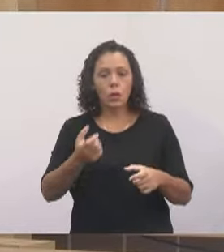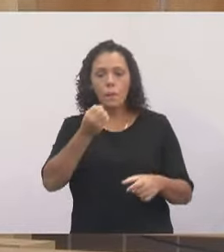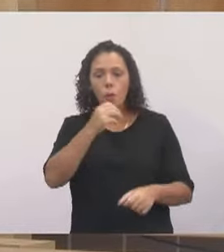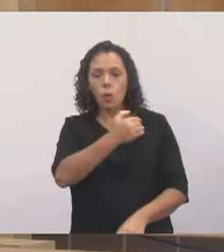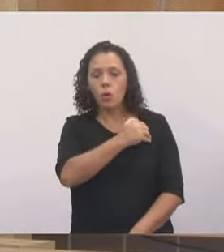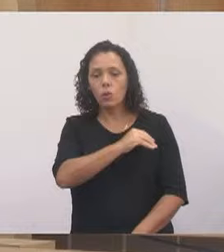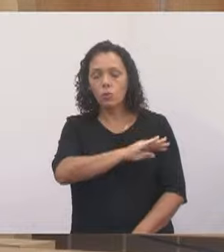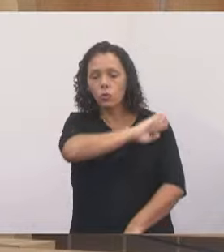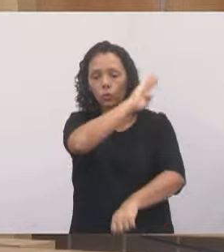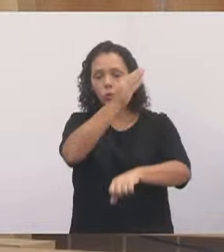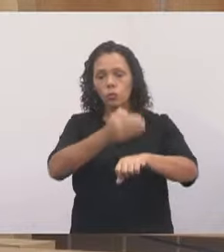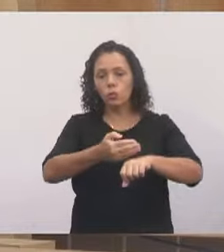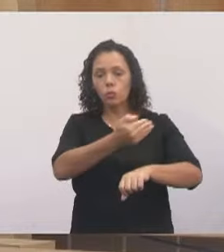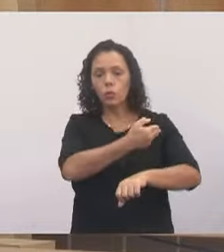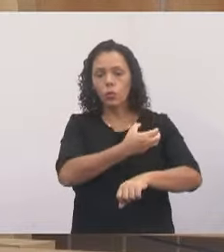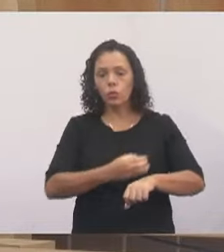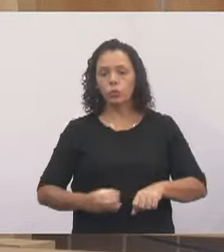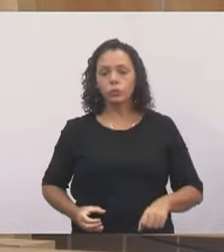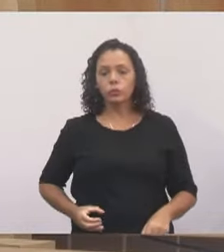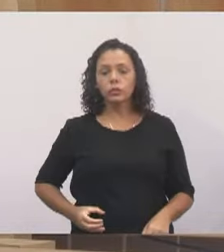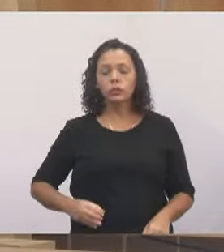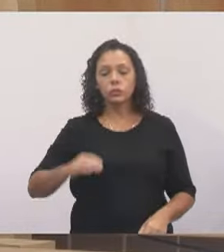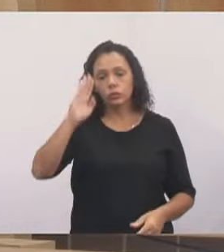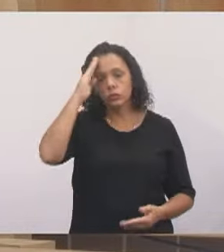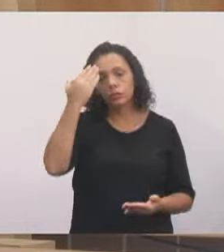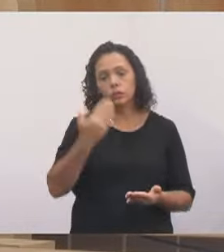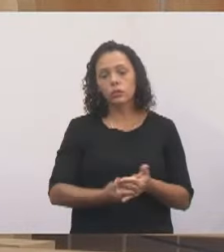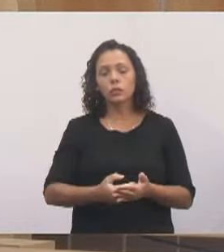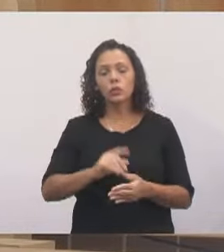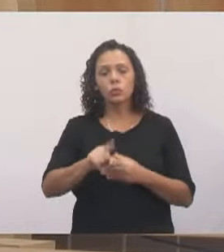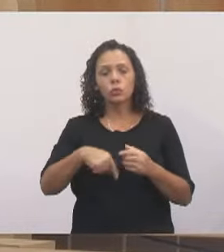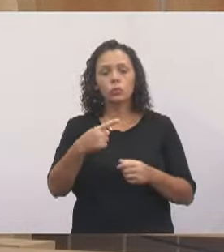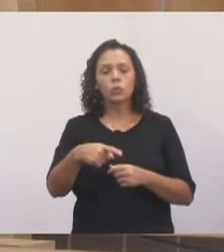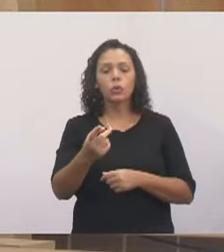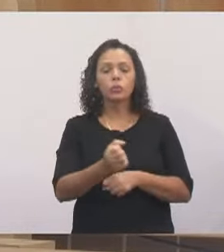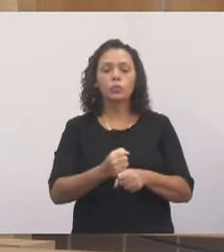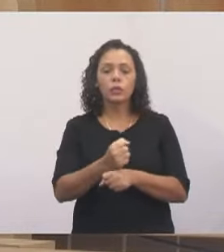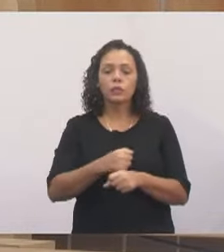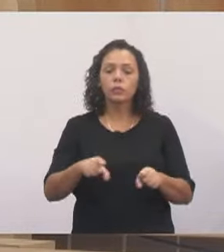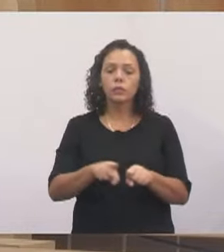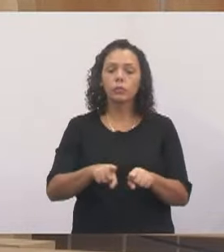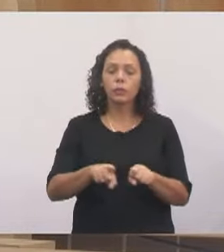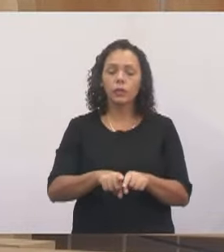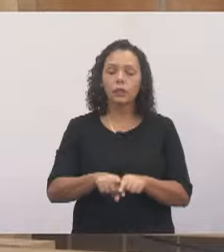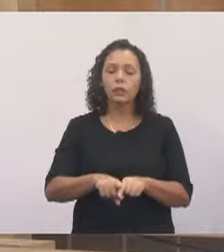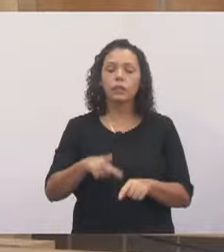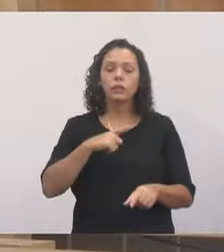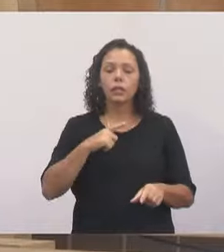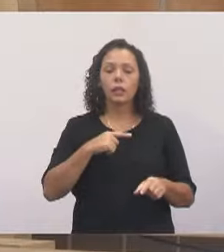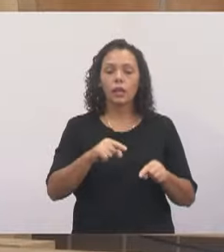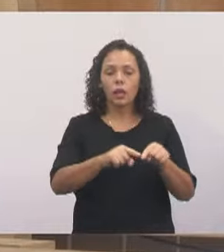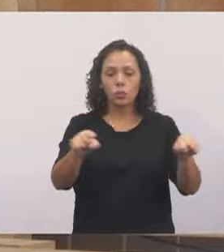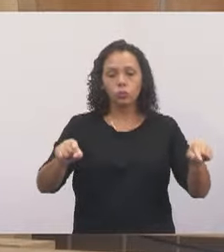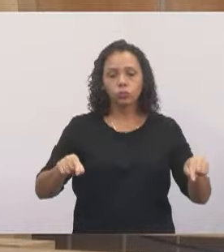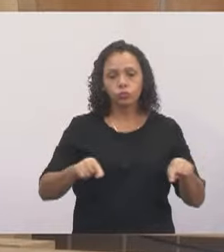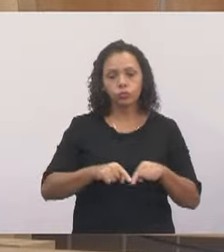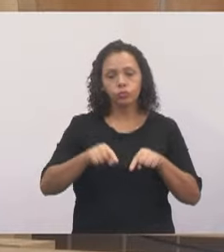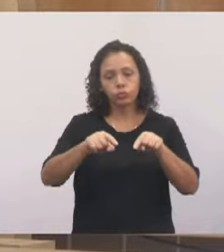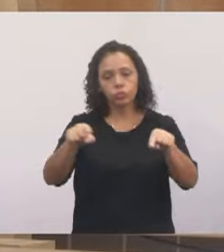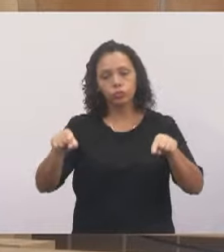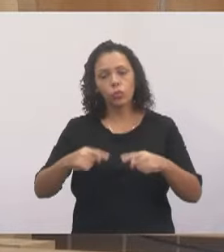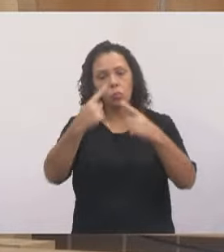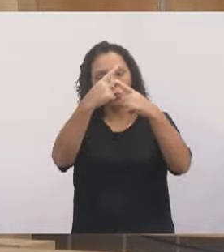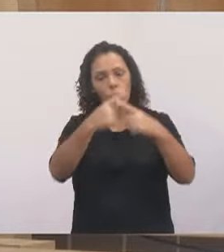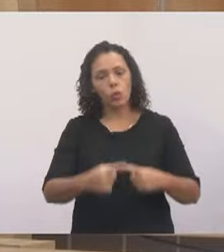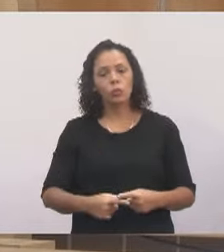que nos próximos anos, né, todos os quatro cantos da nossa cidade também vai ter excelente campo para disputar os campeonatos necessários para que a